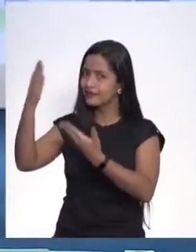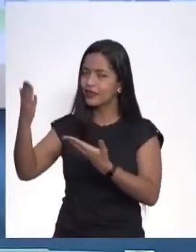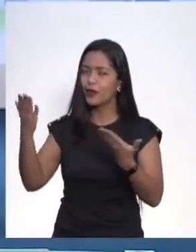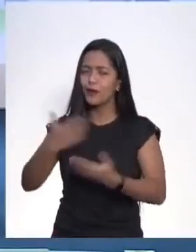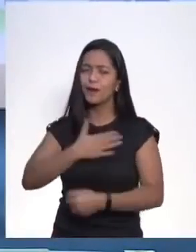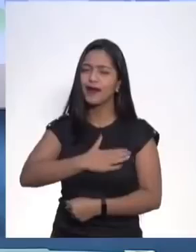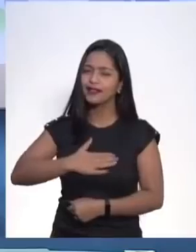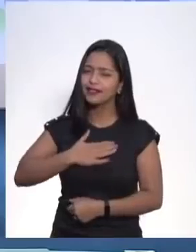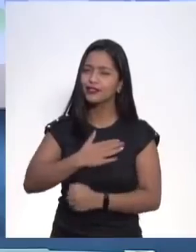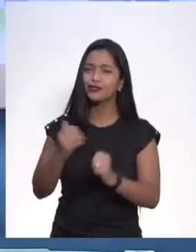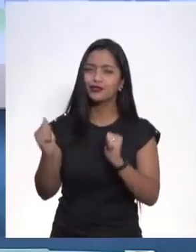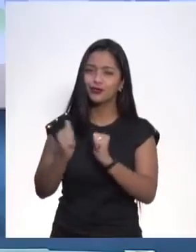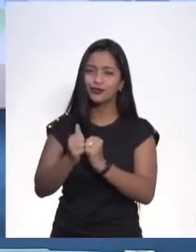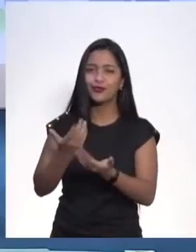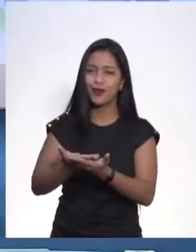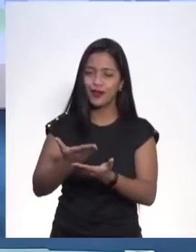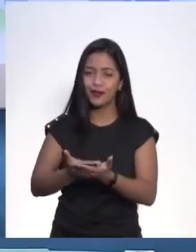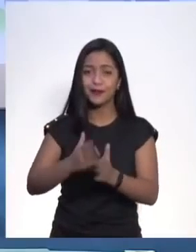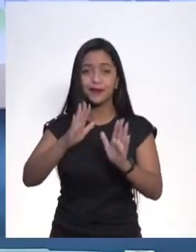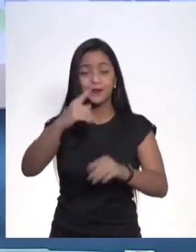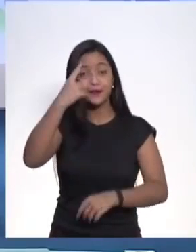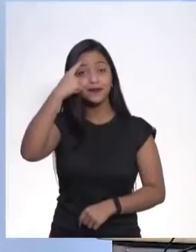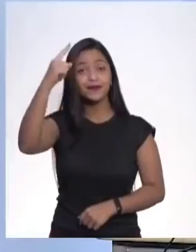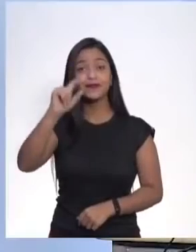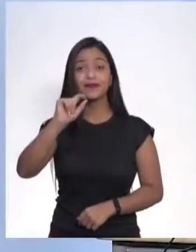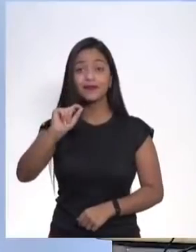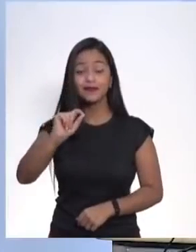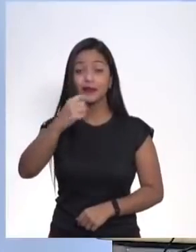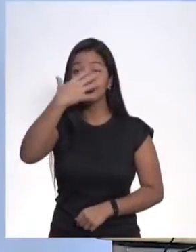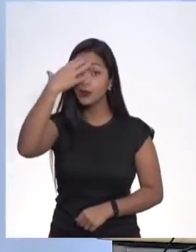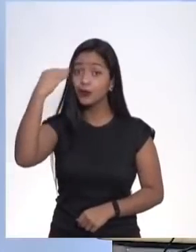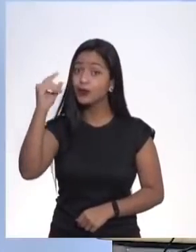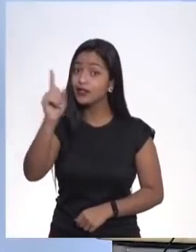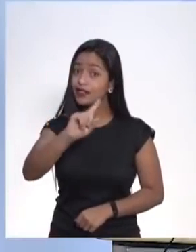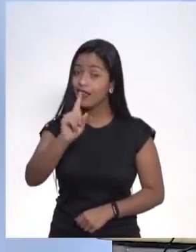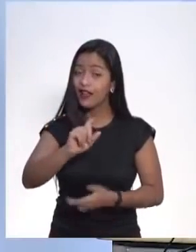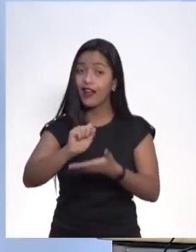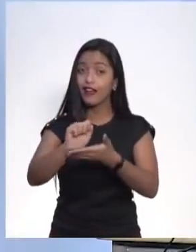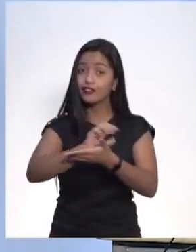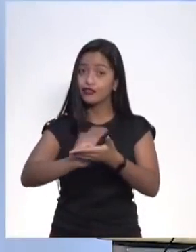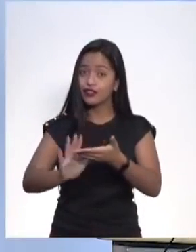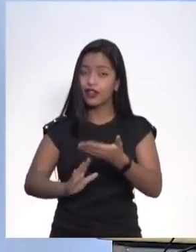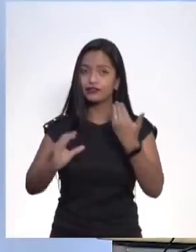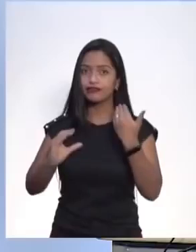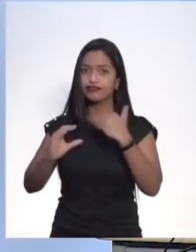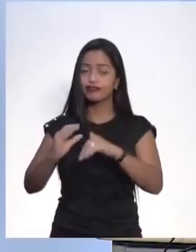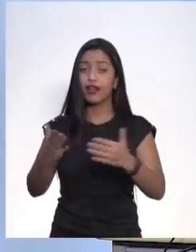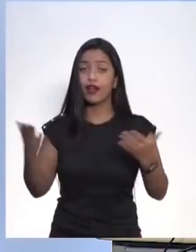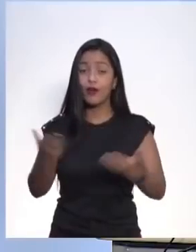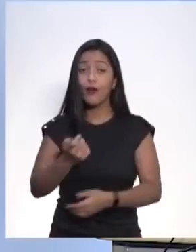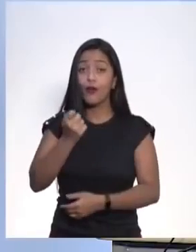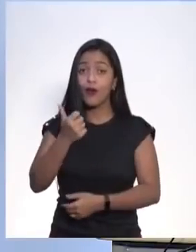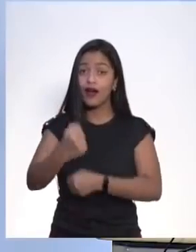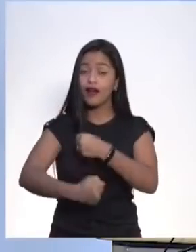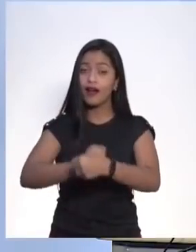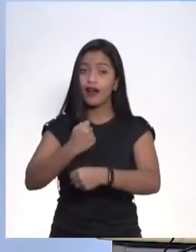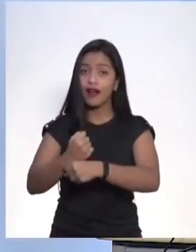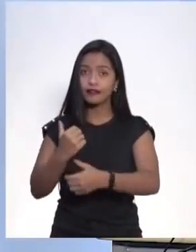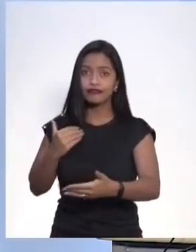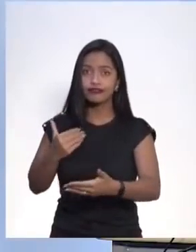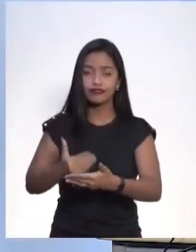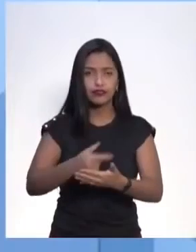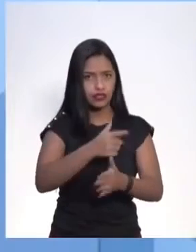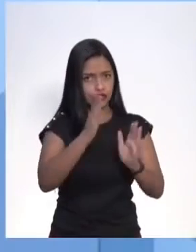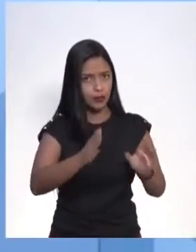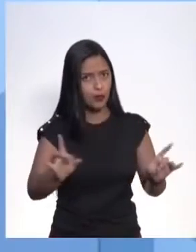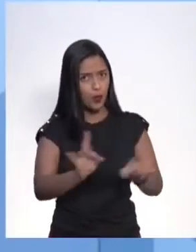um prazer estar aqui. Sempre lembrando aí, alunos, não deixem de entregar as atividades aí. Final de ano chegando, né? Você já entregou todas as